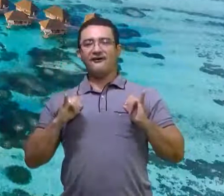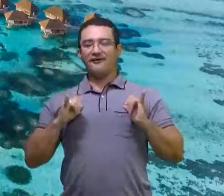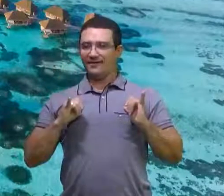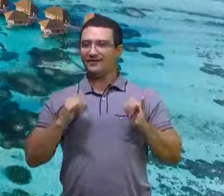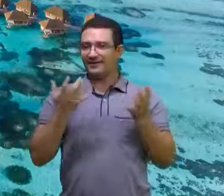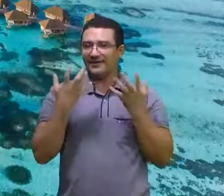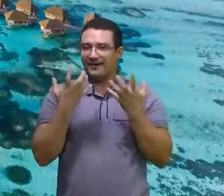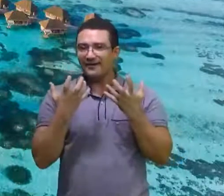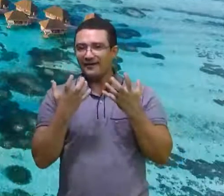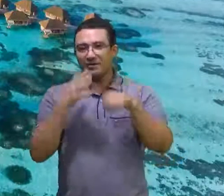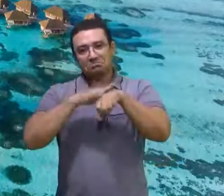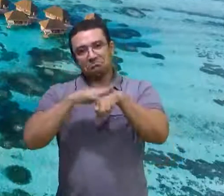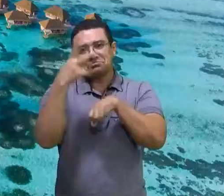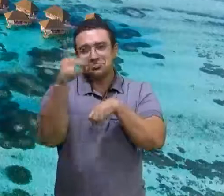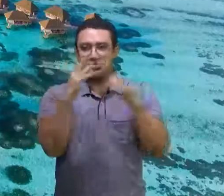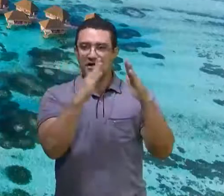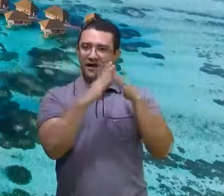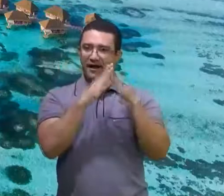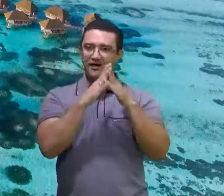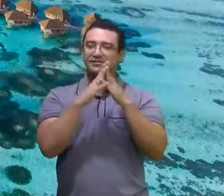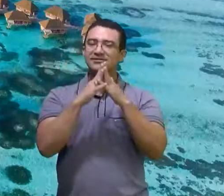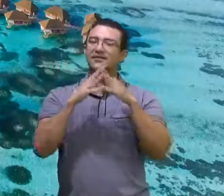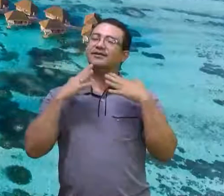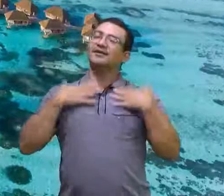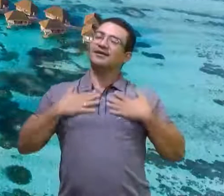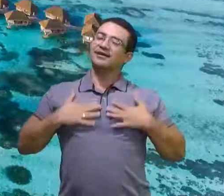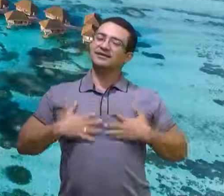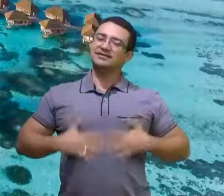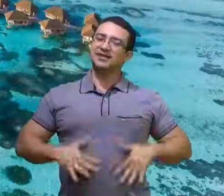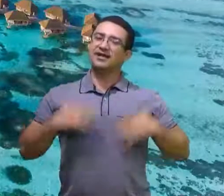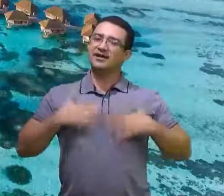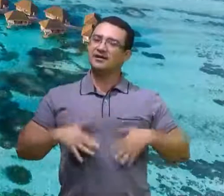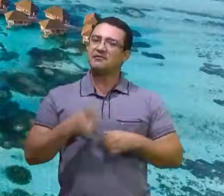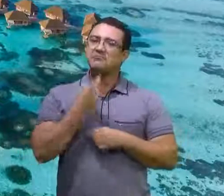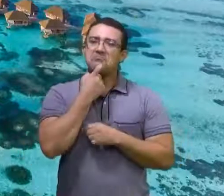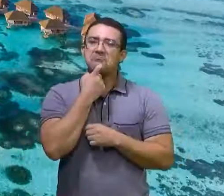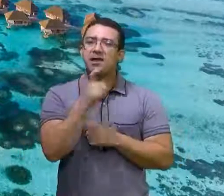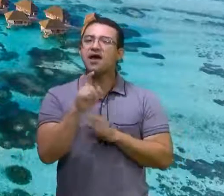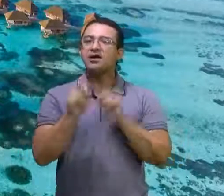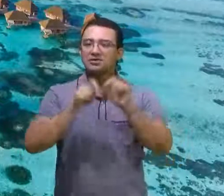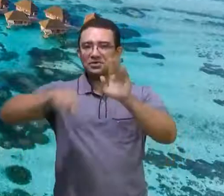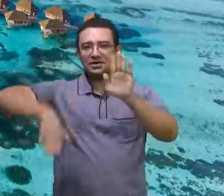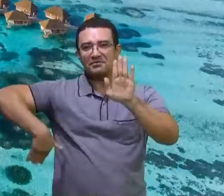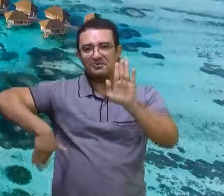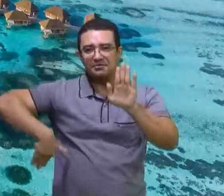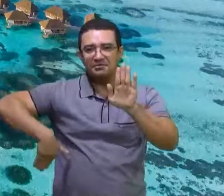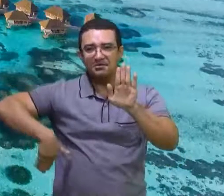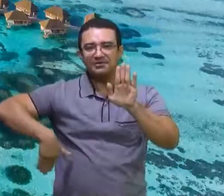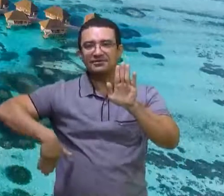cabana, seu bangalô bem aos pés, né, bem ali à margem